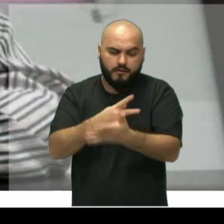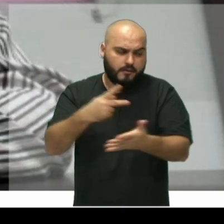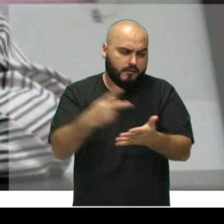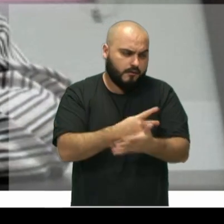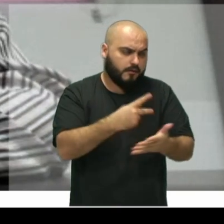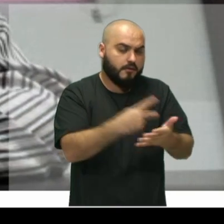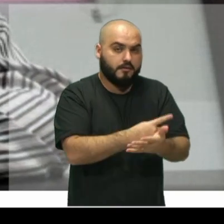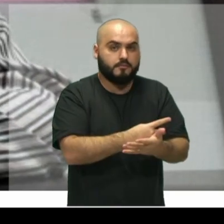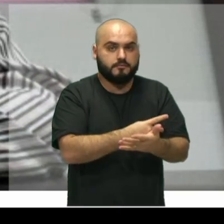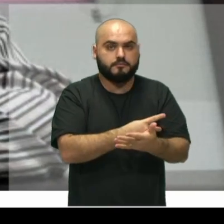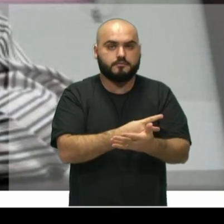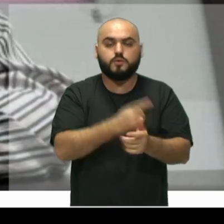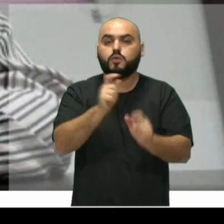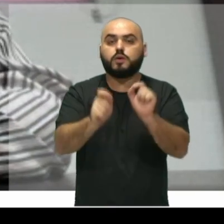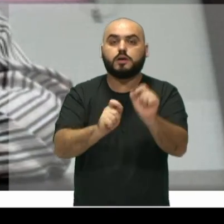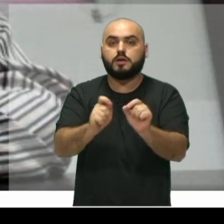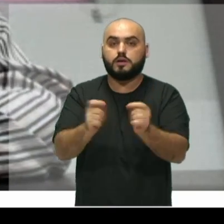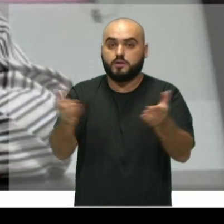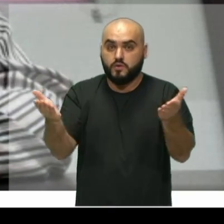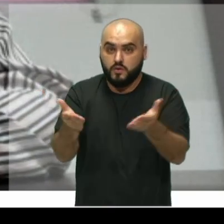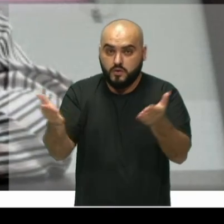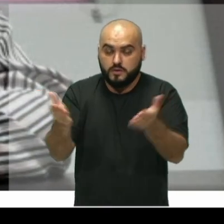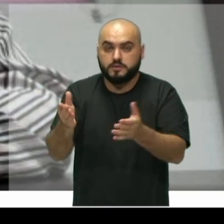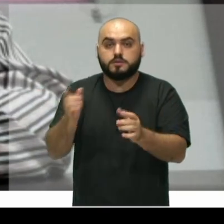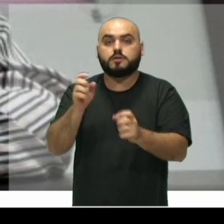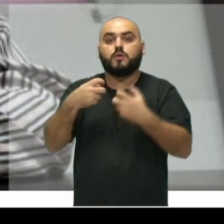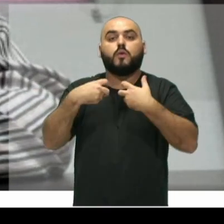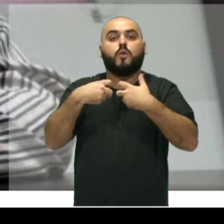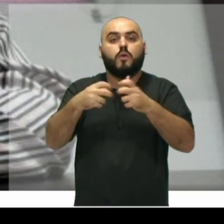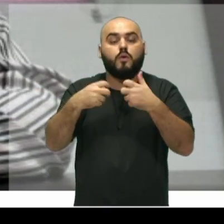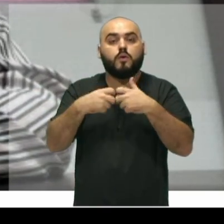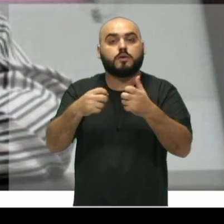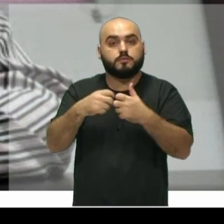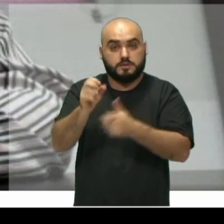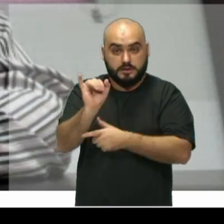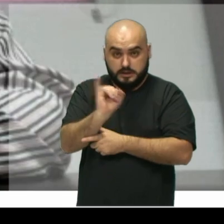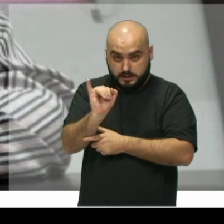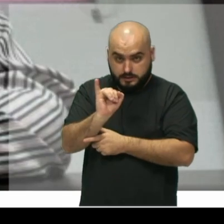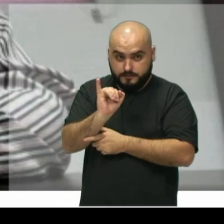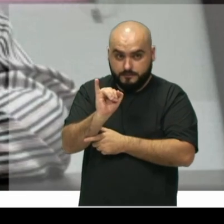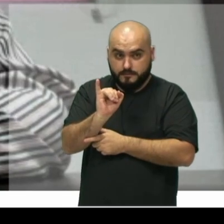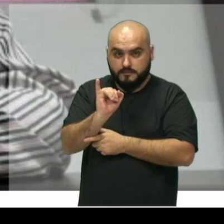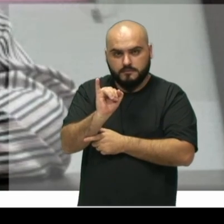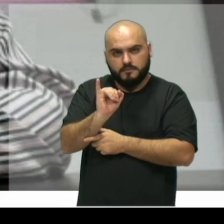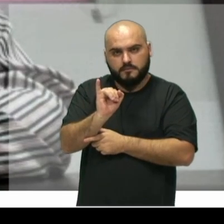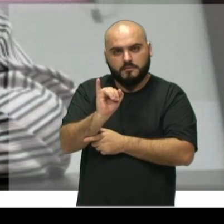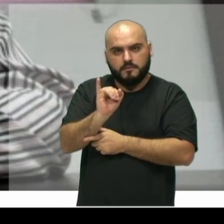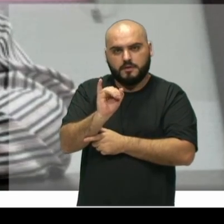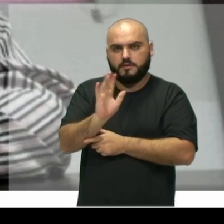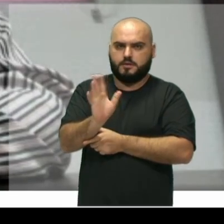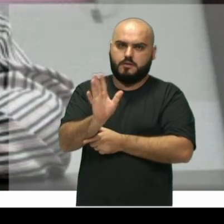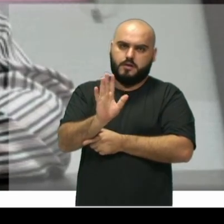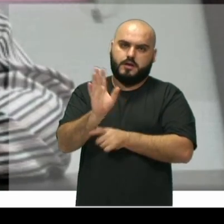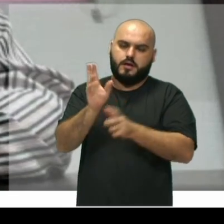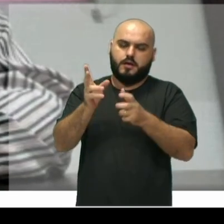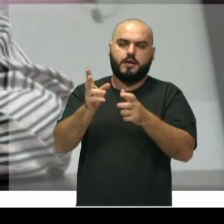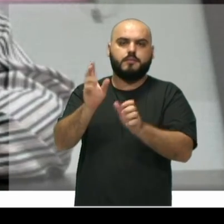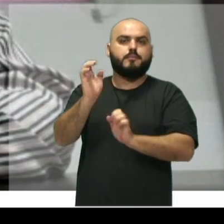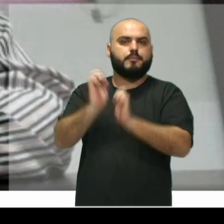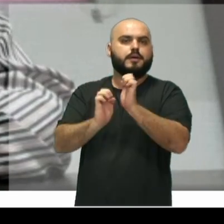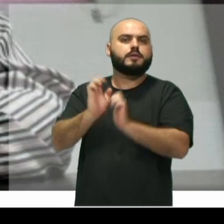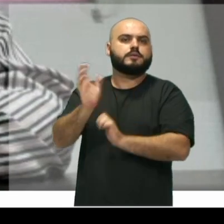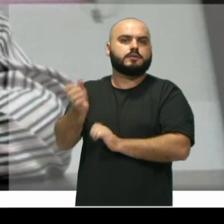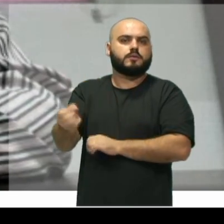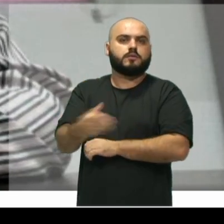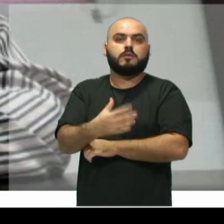emblemática, que é o transporte público coletivo do município, no caso quem opera atualmente a Transpiedade, ela não